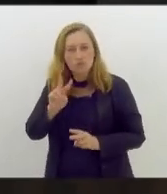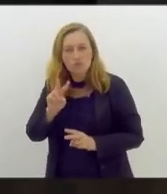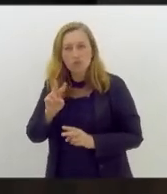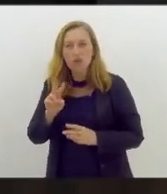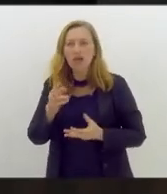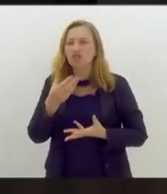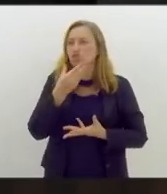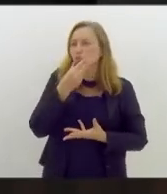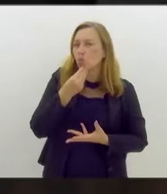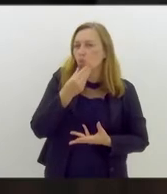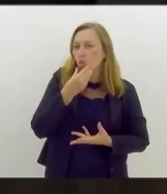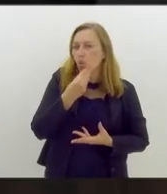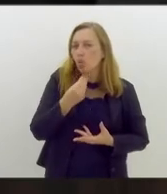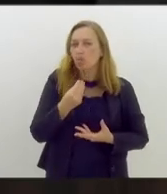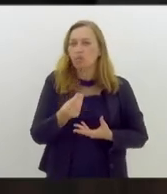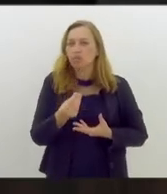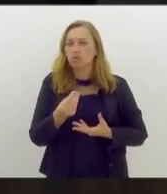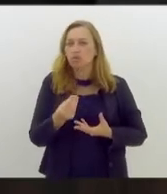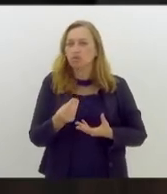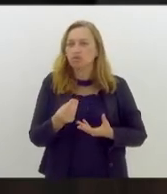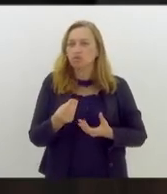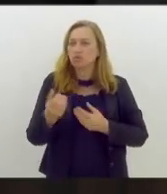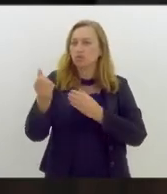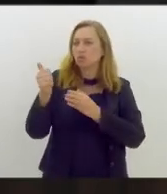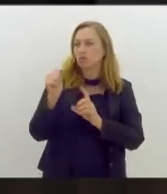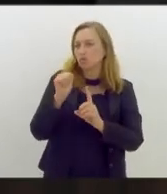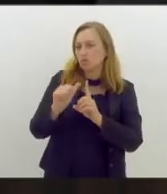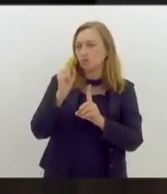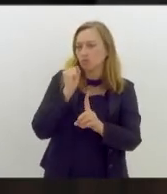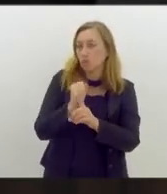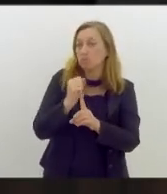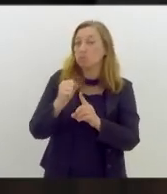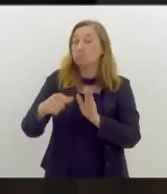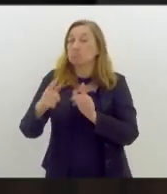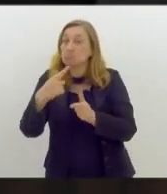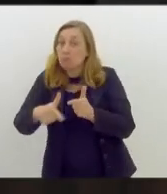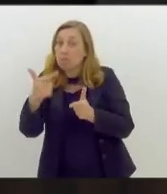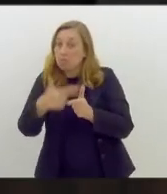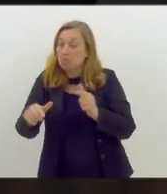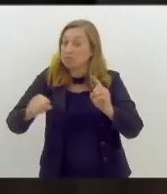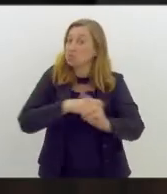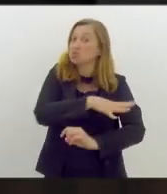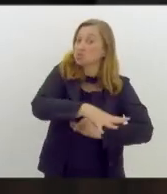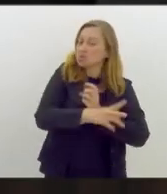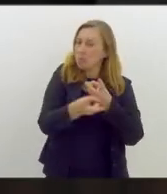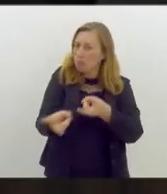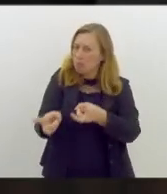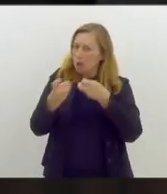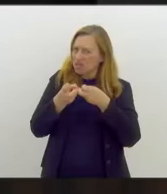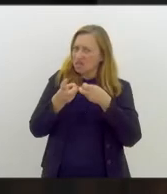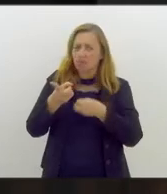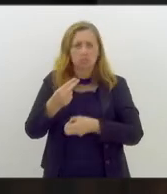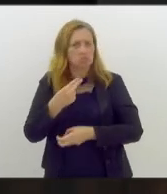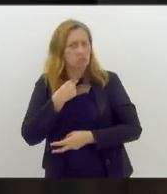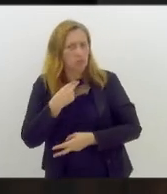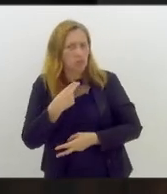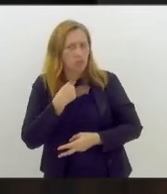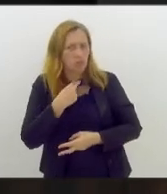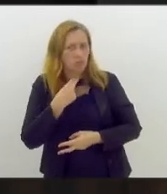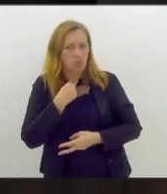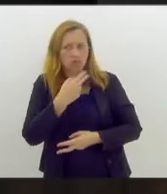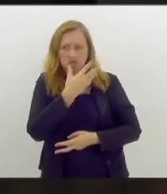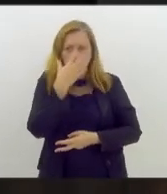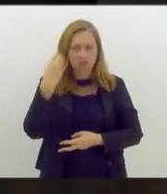de um homem que trata o feminicídio como um problema social. Percebe-se que não se pode